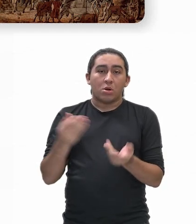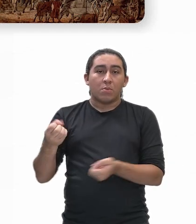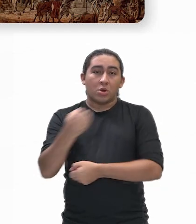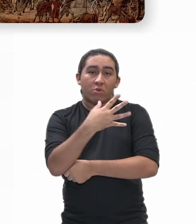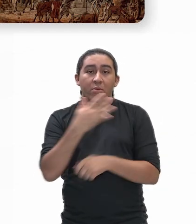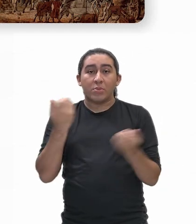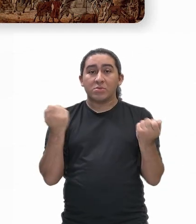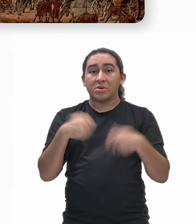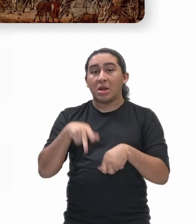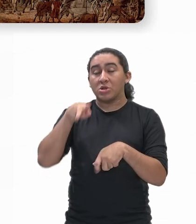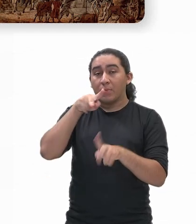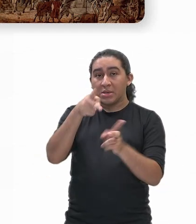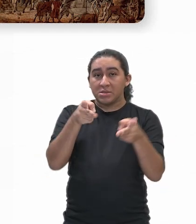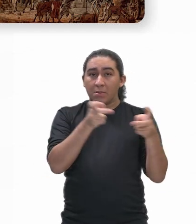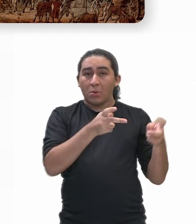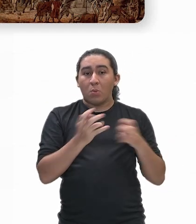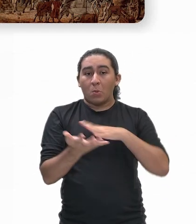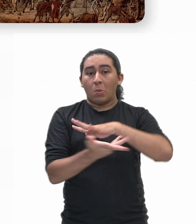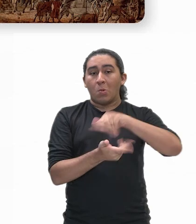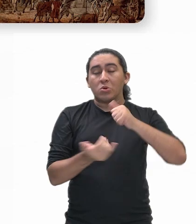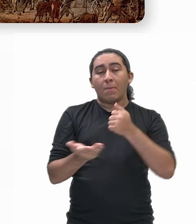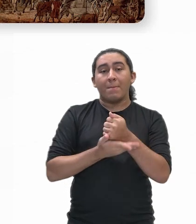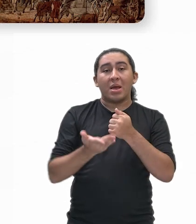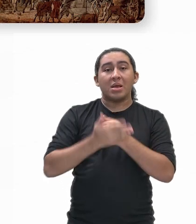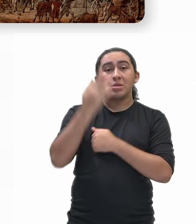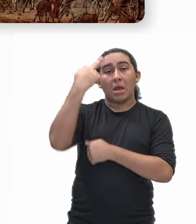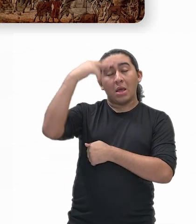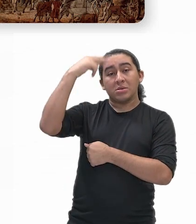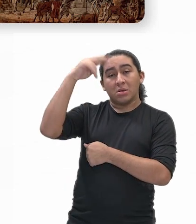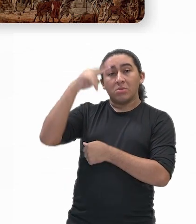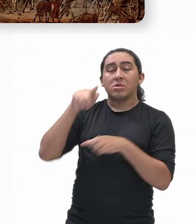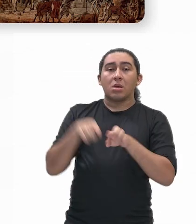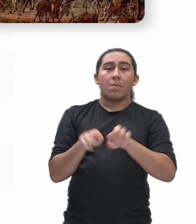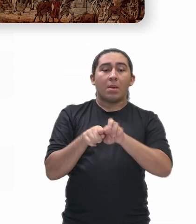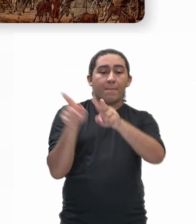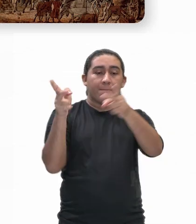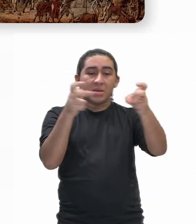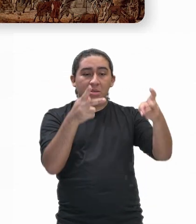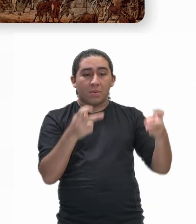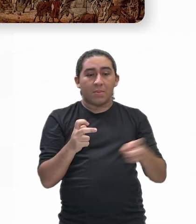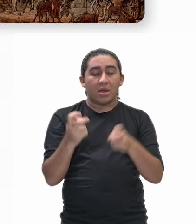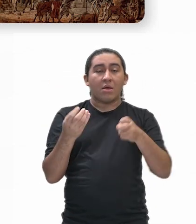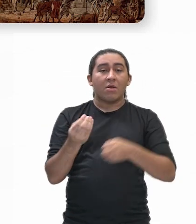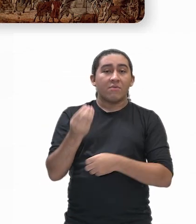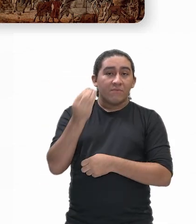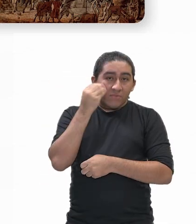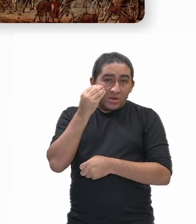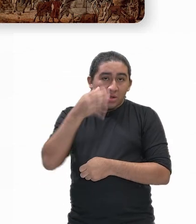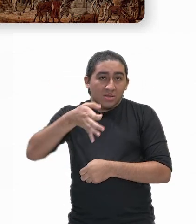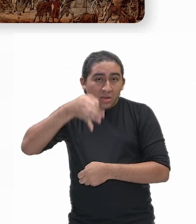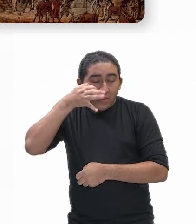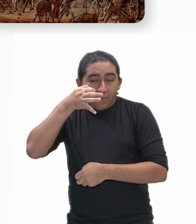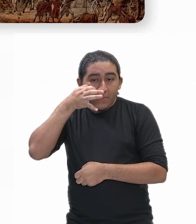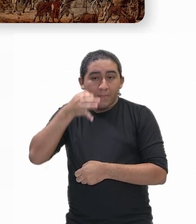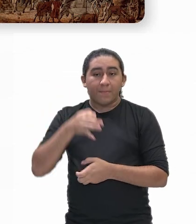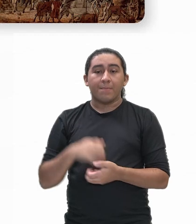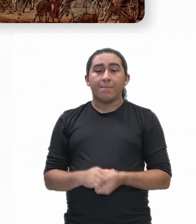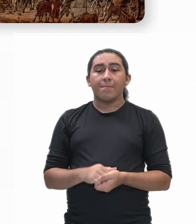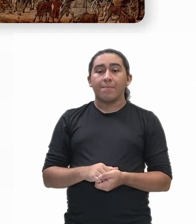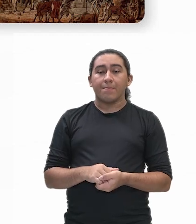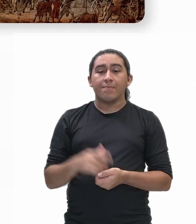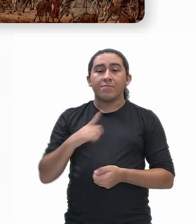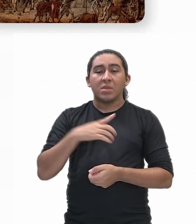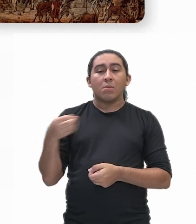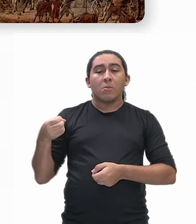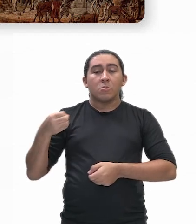ver o mundo, fundamentada na razão e na observação da realidade. Então, você vai ter uma